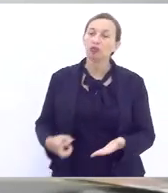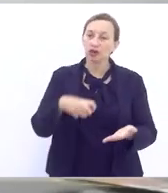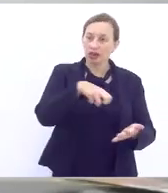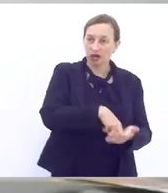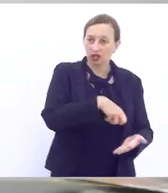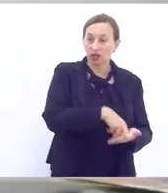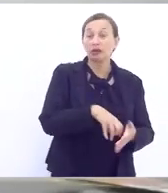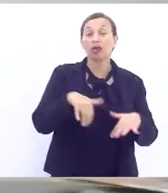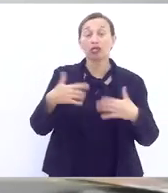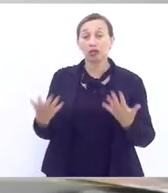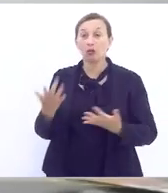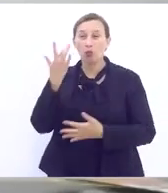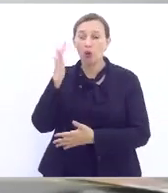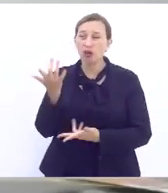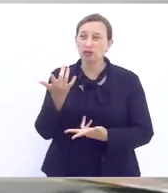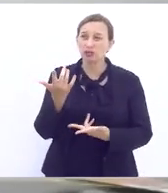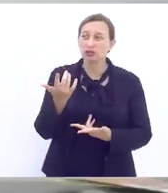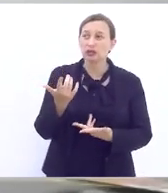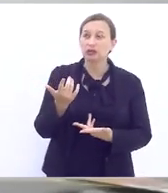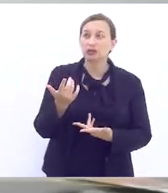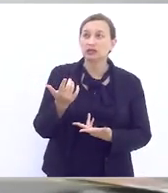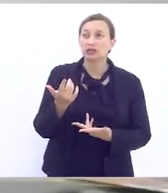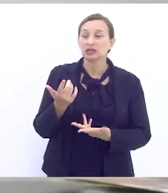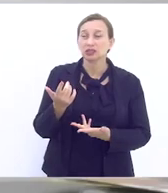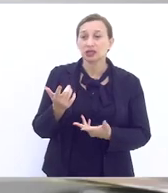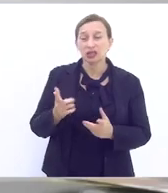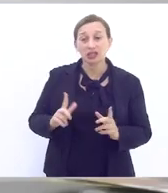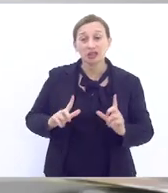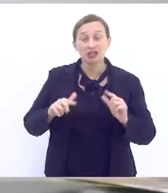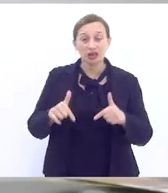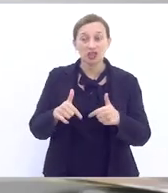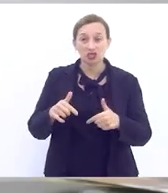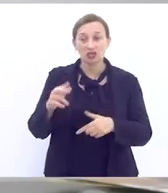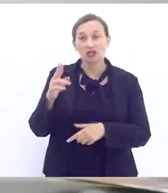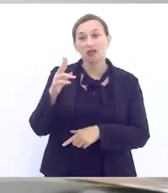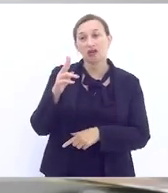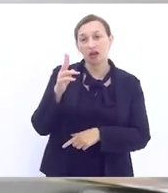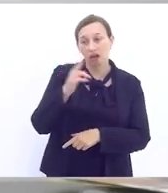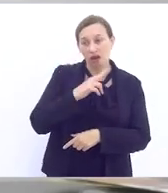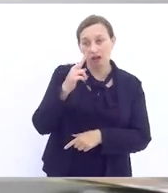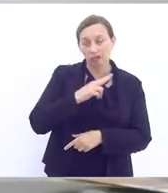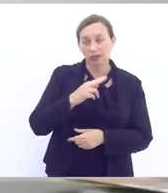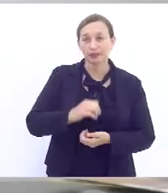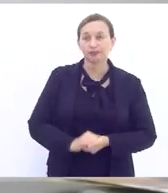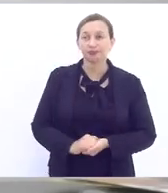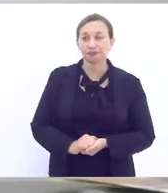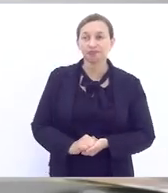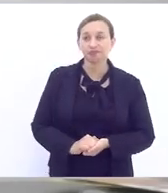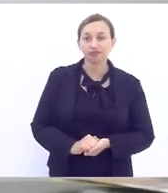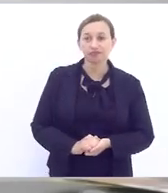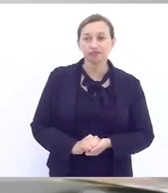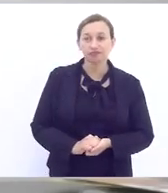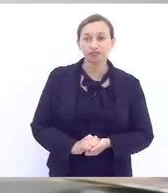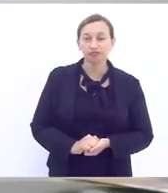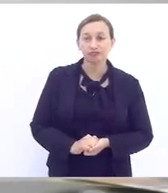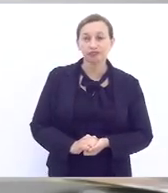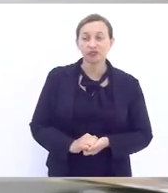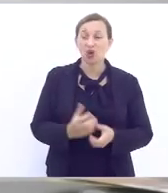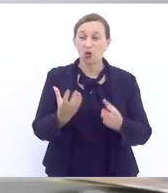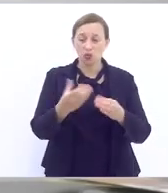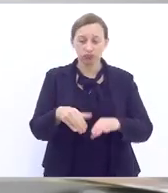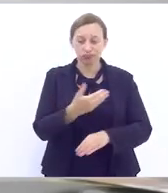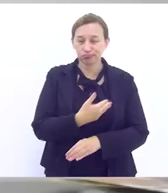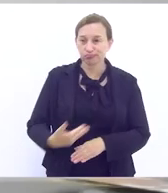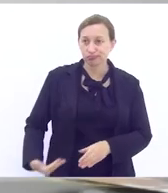Então eu acho que a gente tem essa corrida quanto tempo é corrida com tempo não se faz um concurso